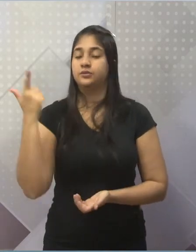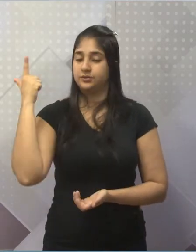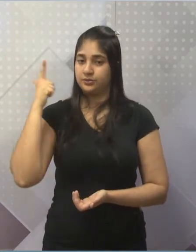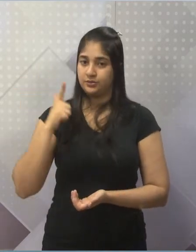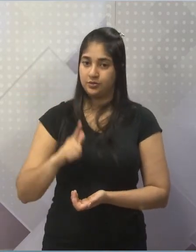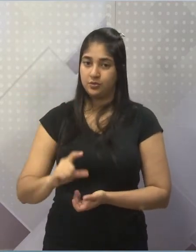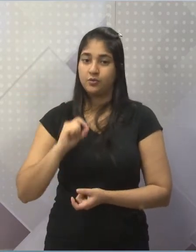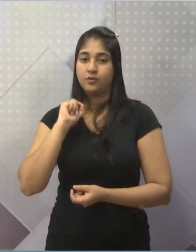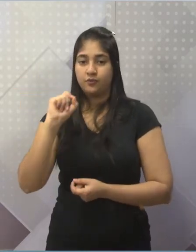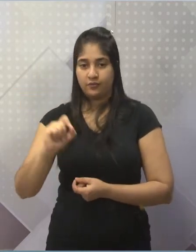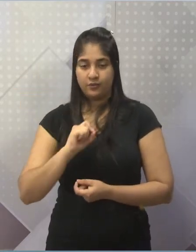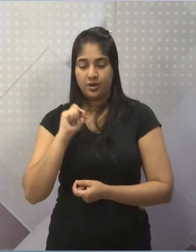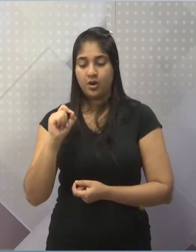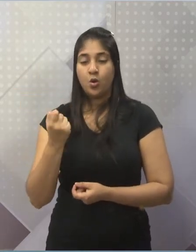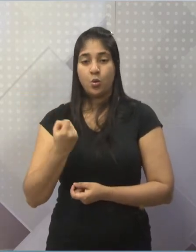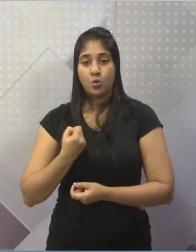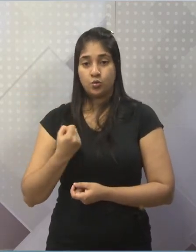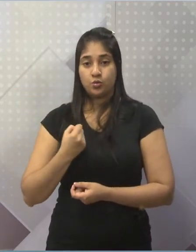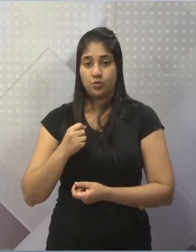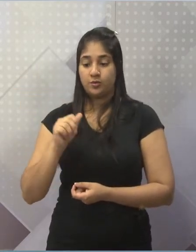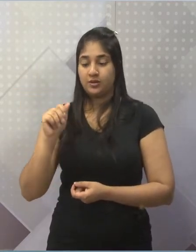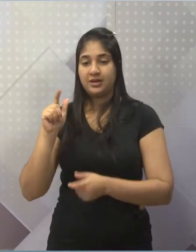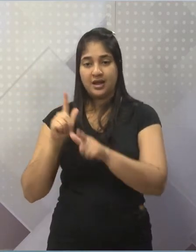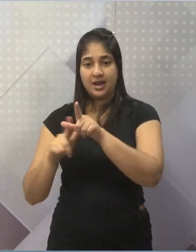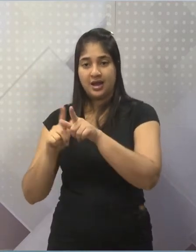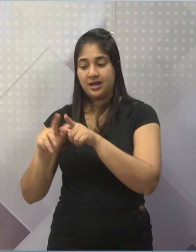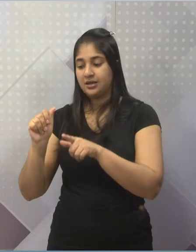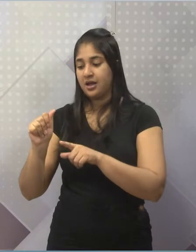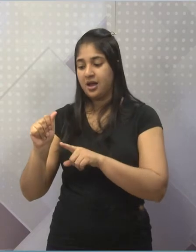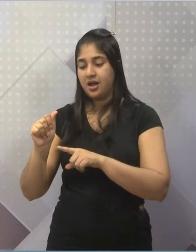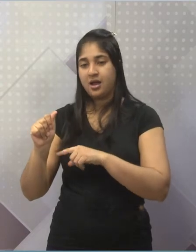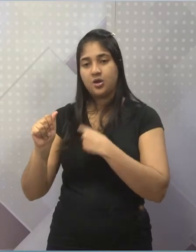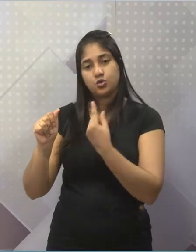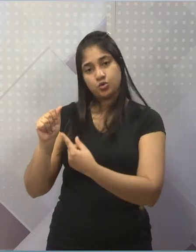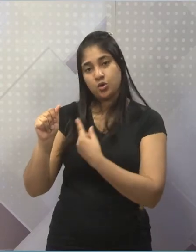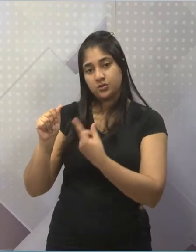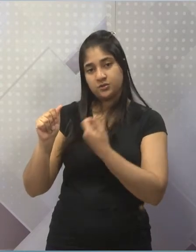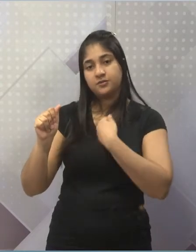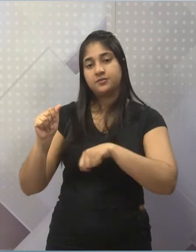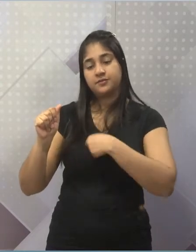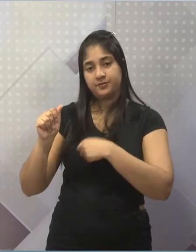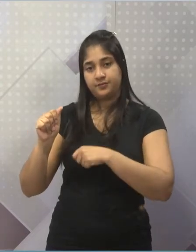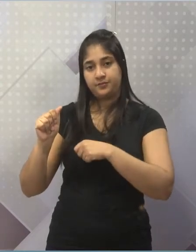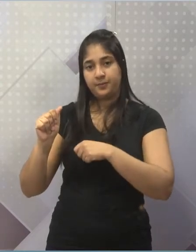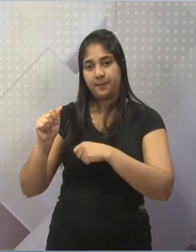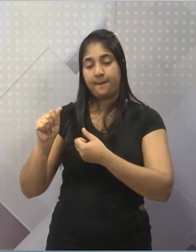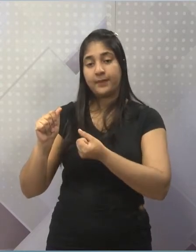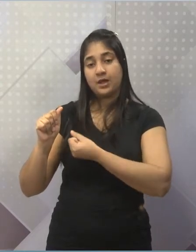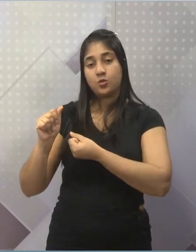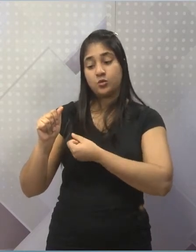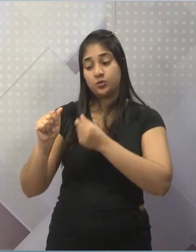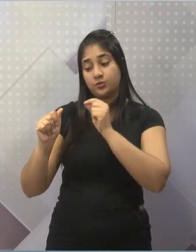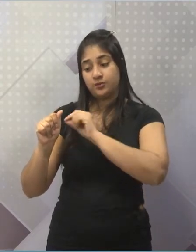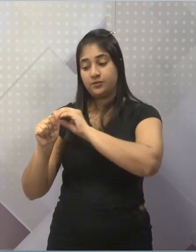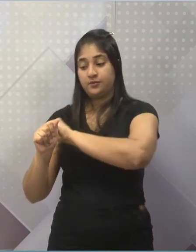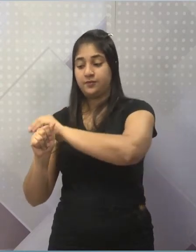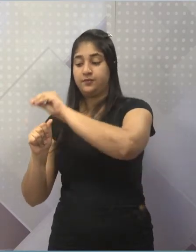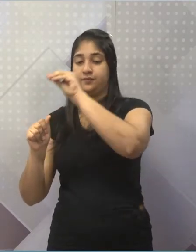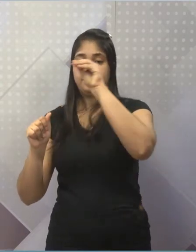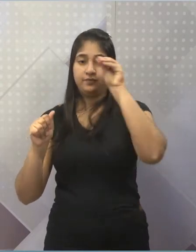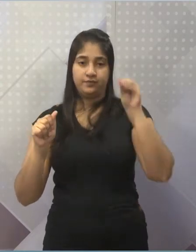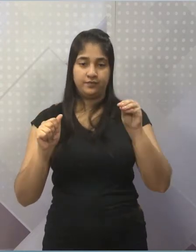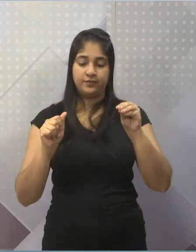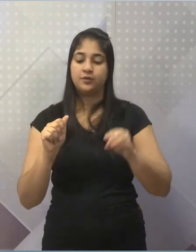Novamente, passa o número para o outro lado, porque o A precisa ficar sozinho. Então,